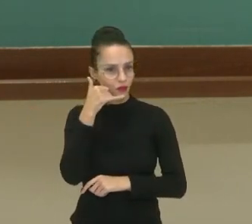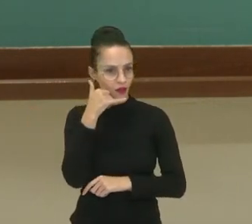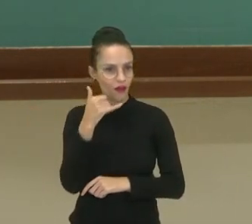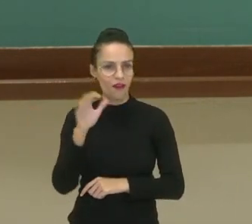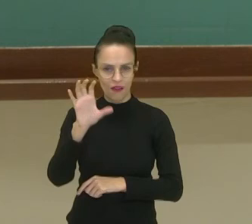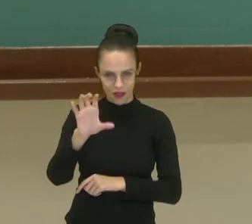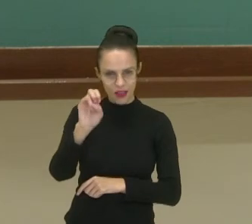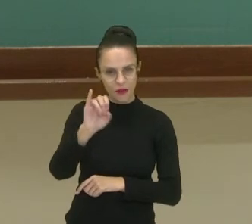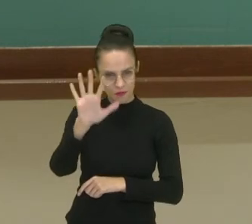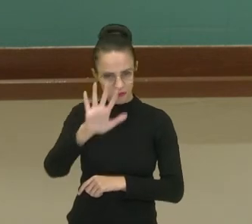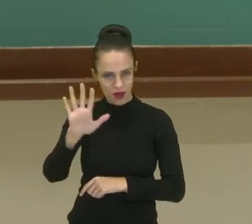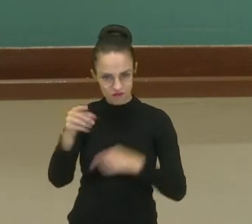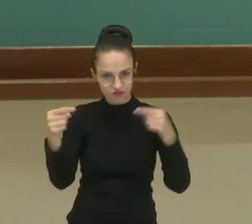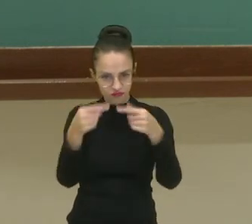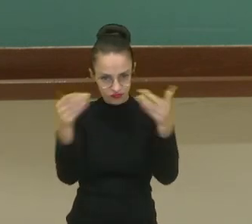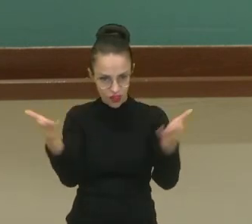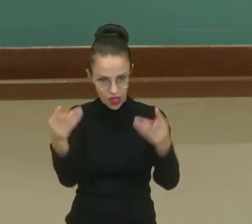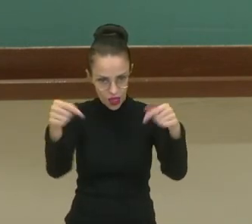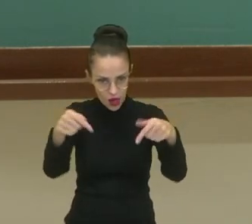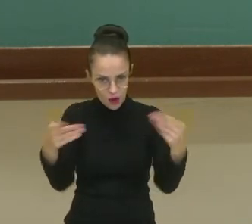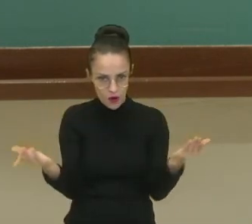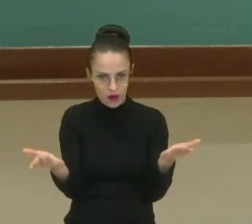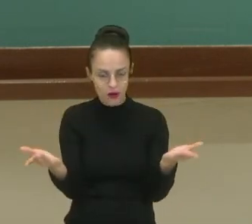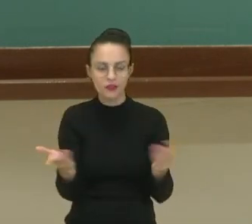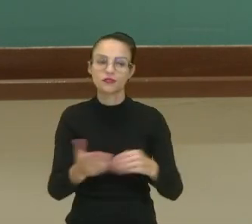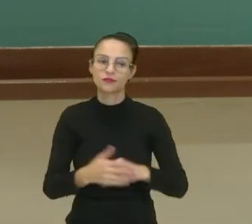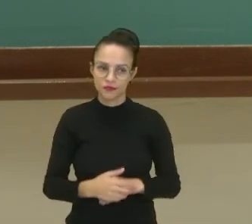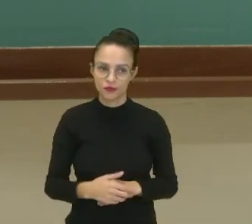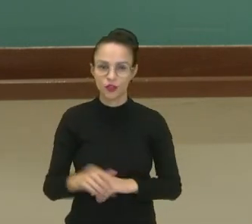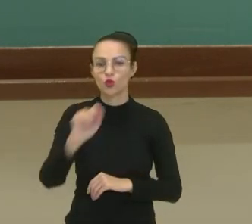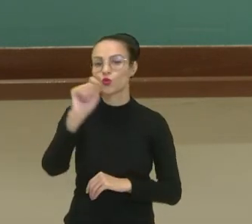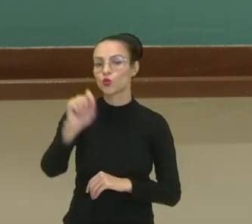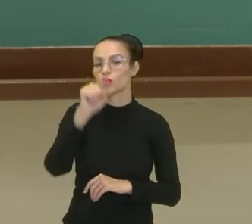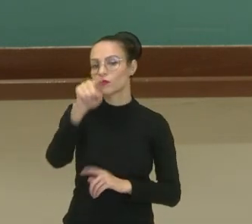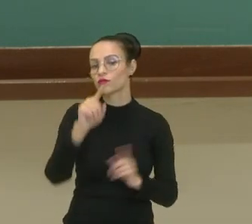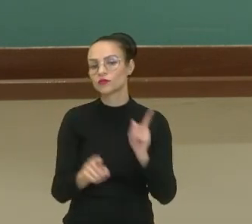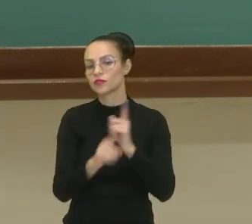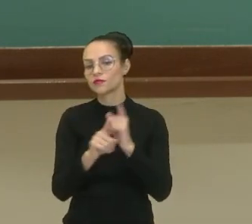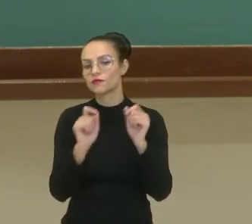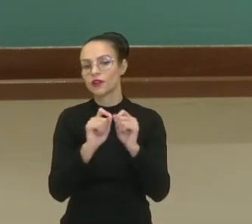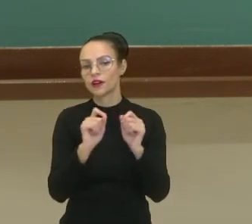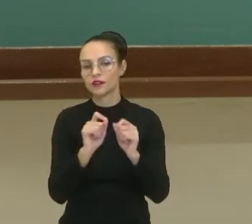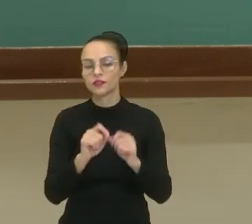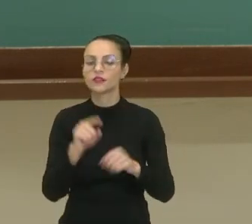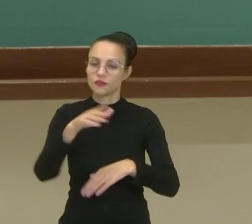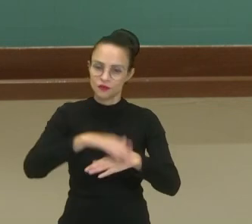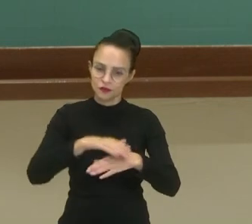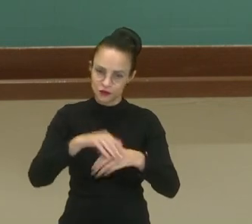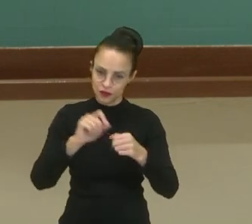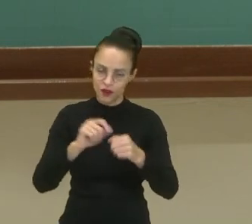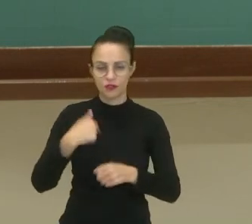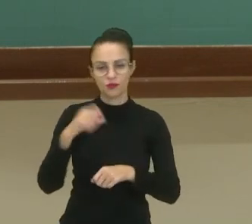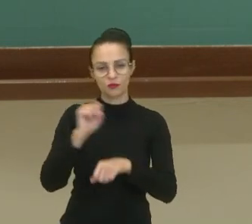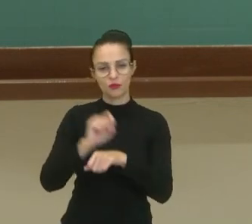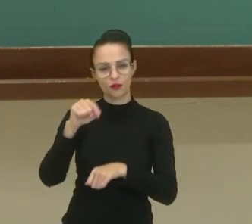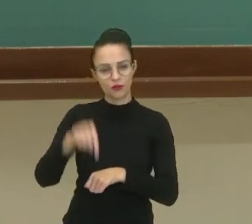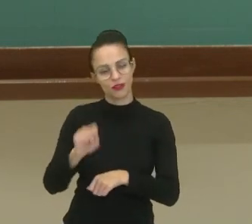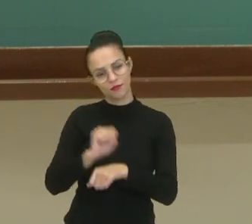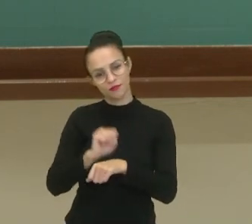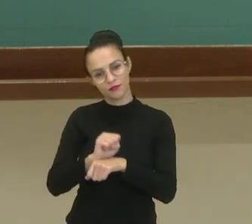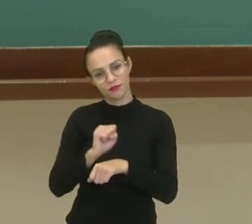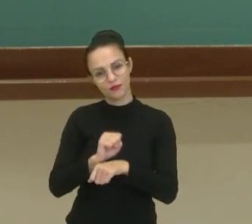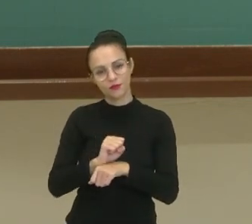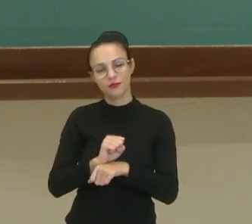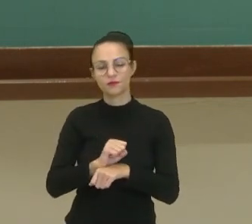essa imagem condiz com a nossa atual realidade? O que você faria? Faz aí. Eu te aguardo aqui um minutinho para a